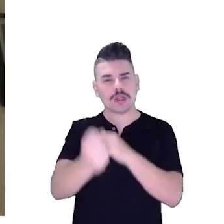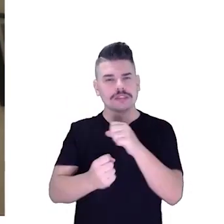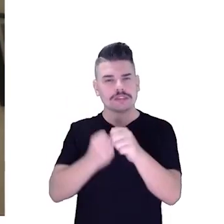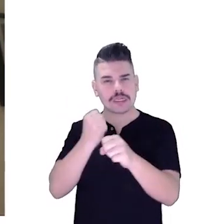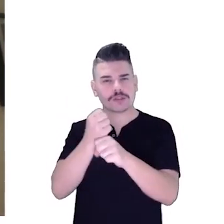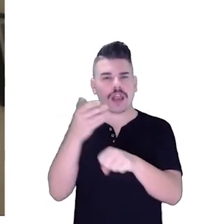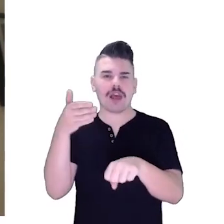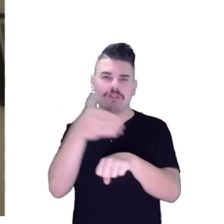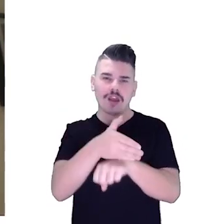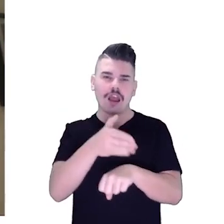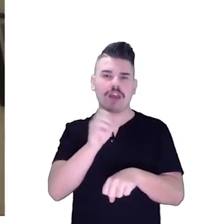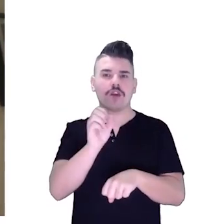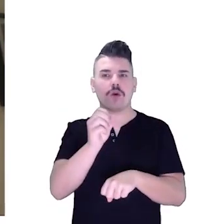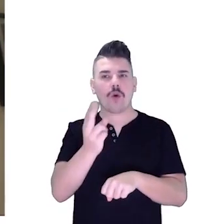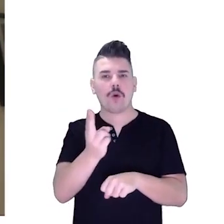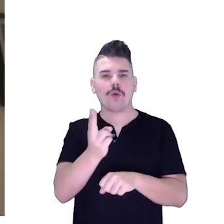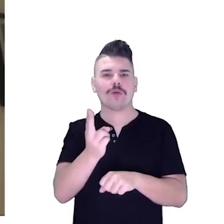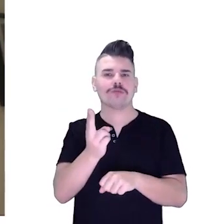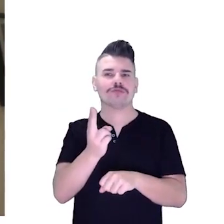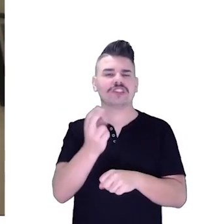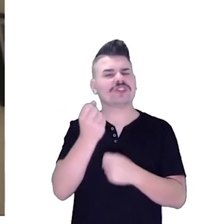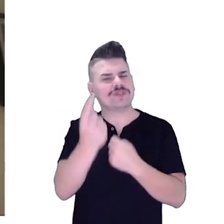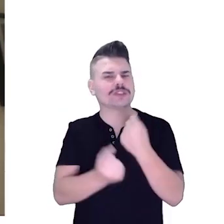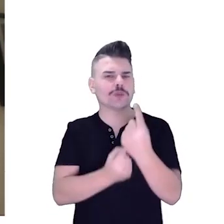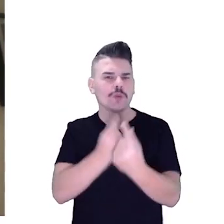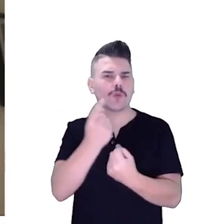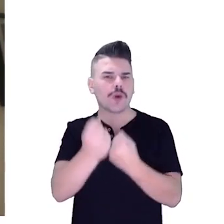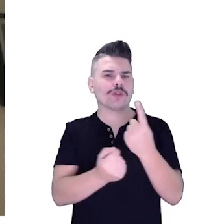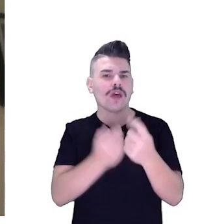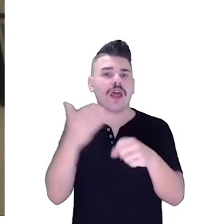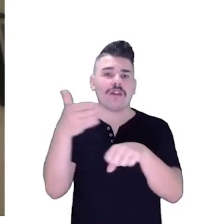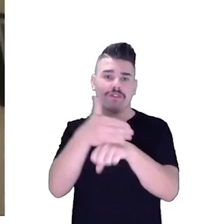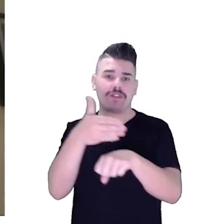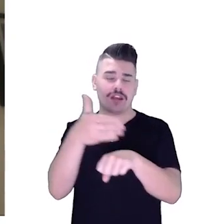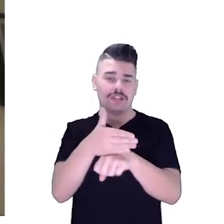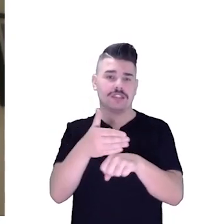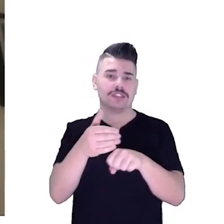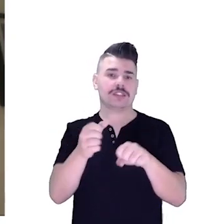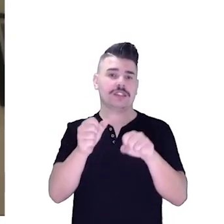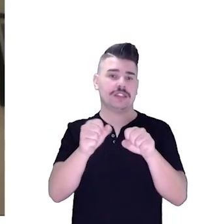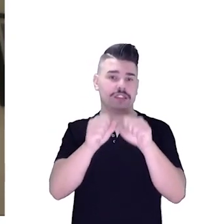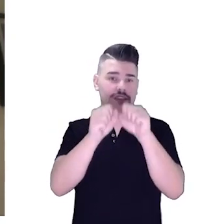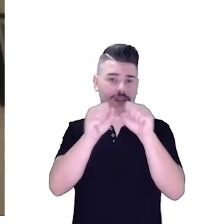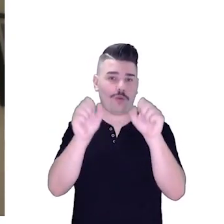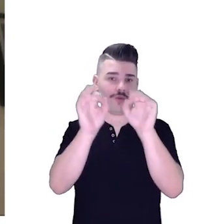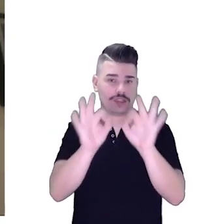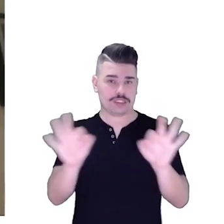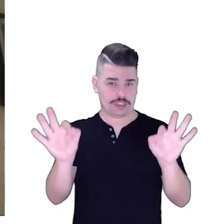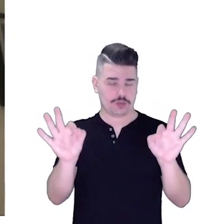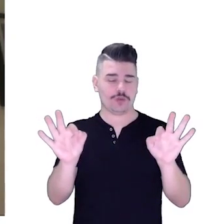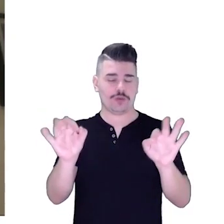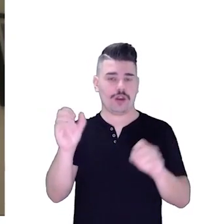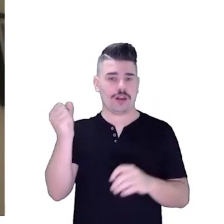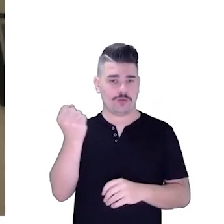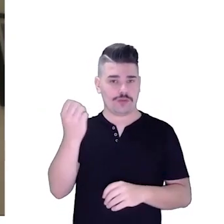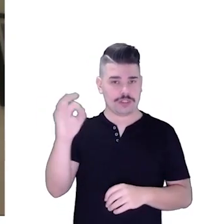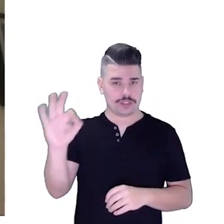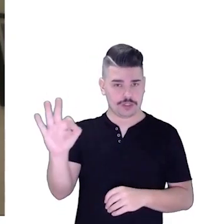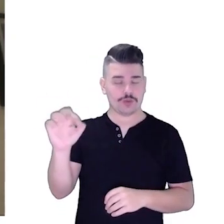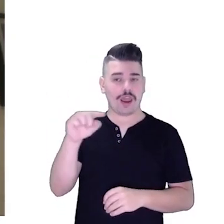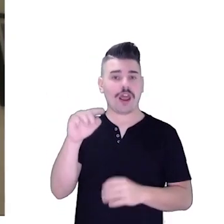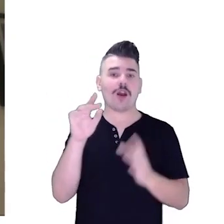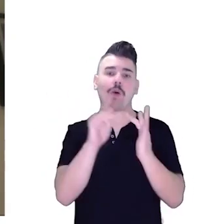com um intervalo maior ou menor, e que ao longo desse tempo ela manteve contato com essas pessoas, e que ela,